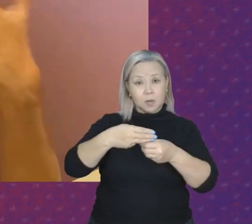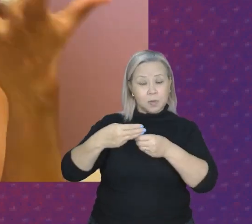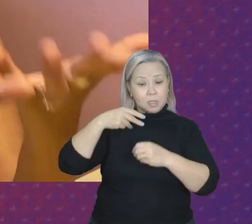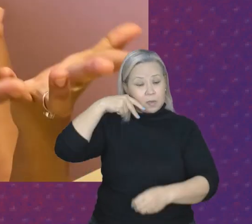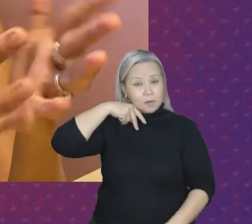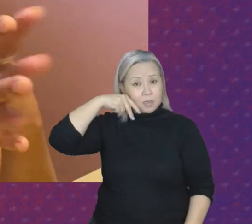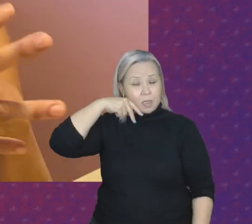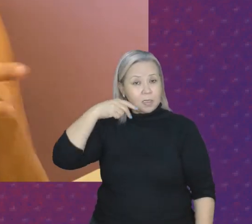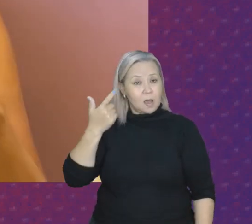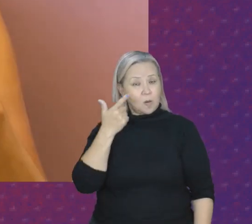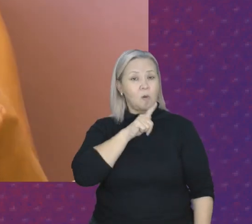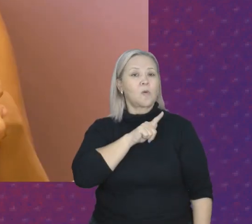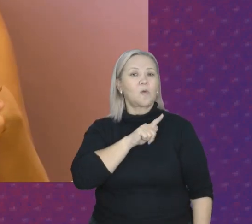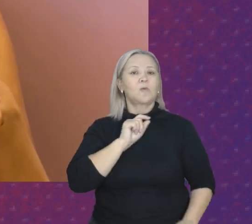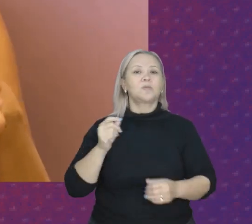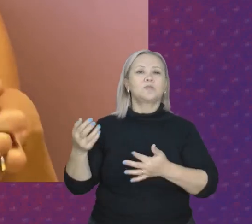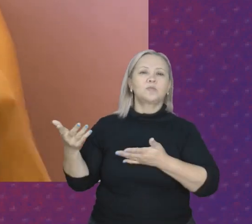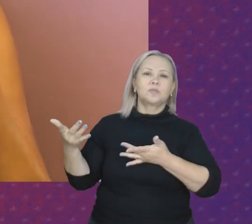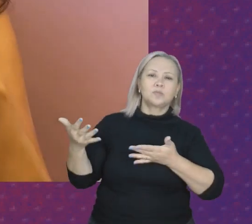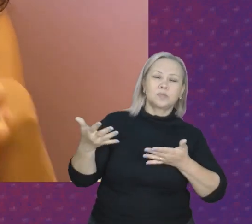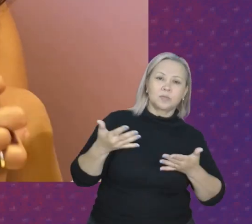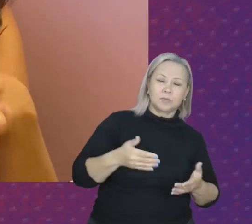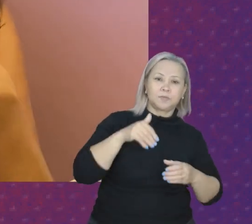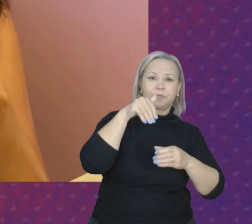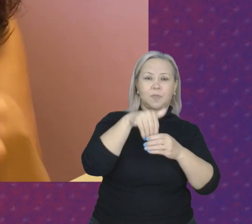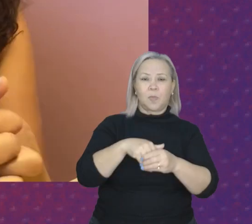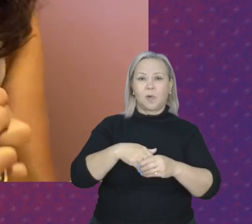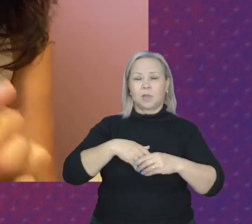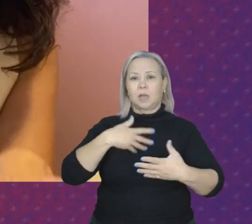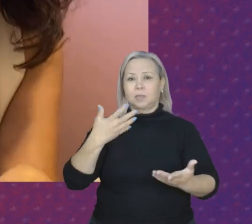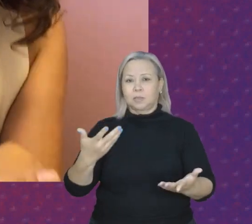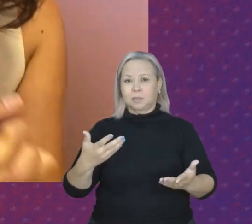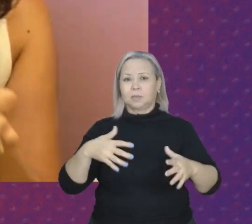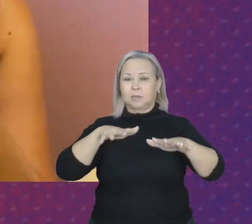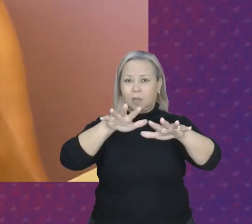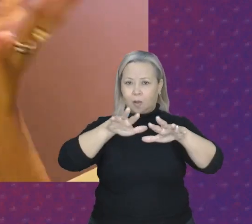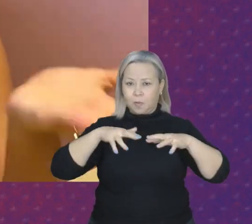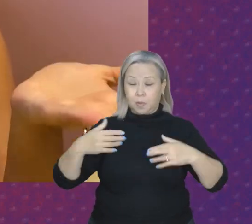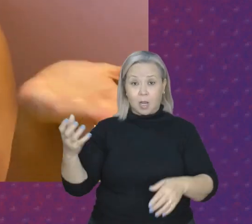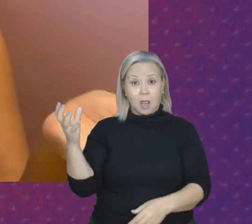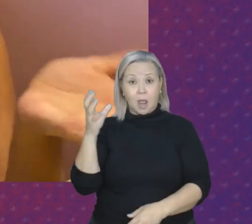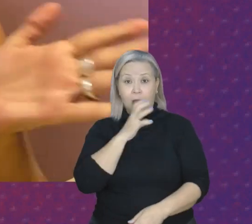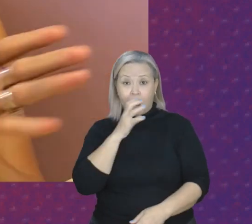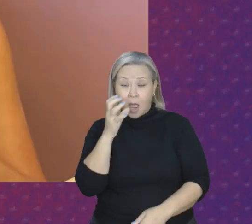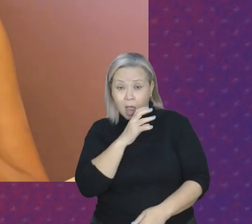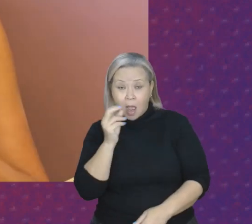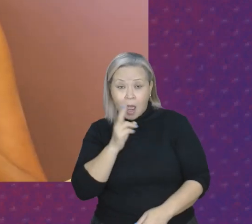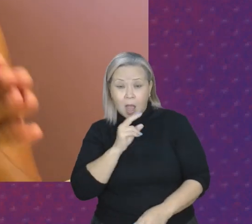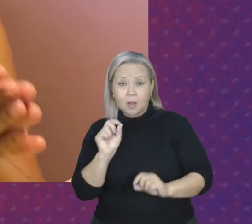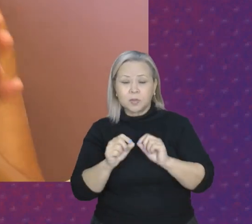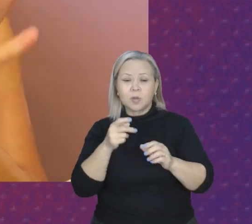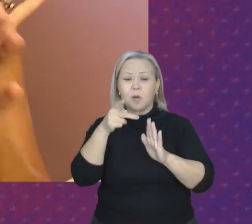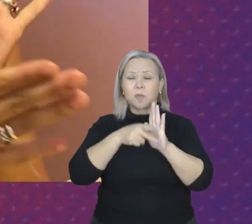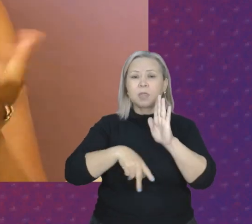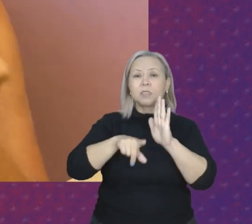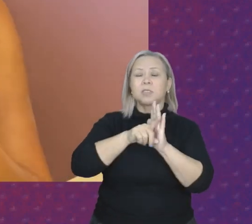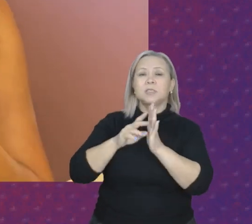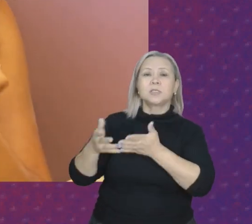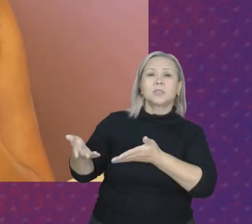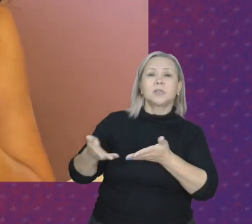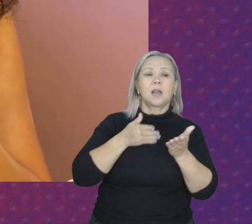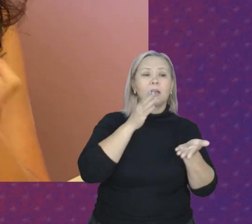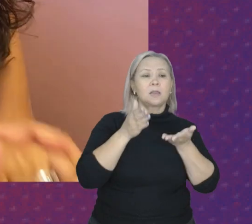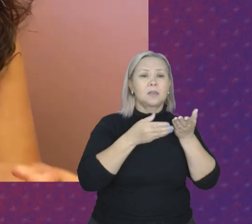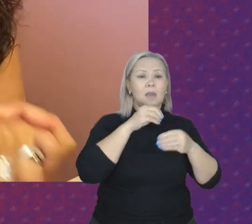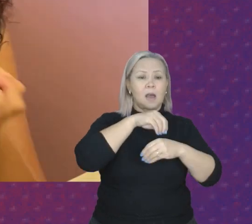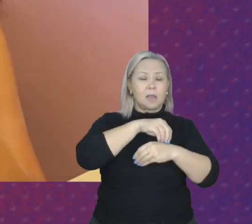Natal, conseguimos trazer ele para votação no plenário em regime de urgência, que é justamente o projeto de lei que trata da